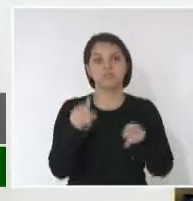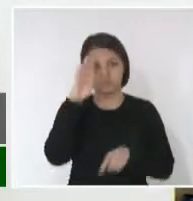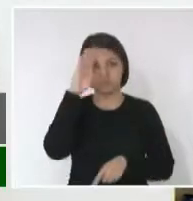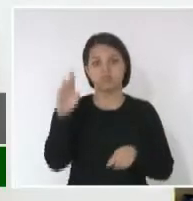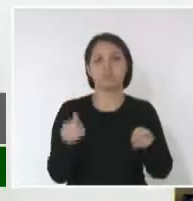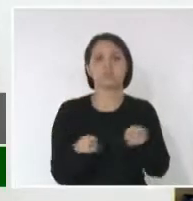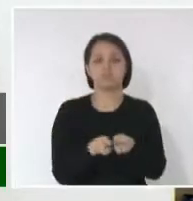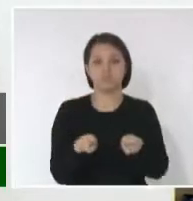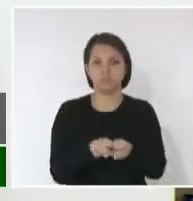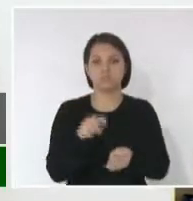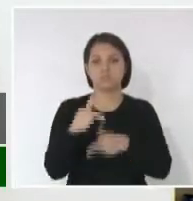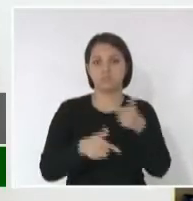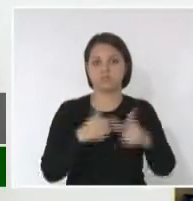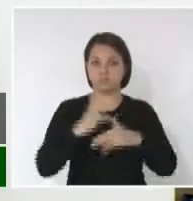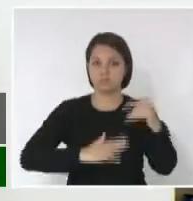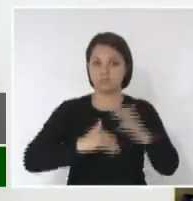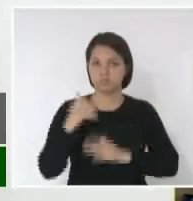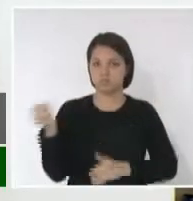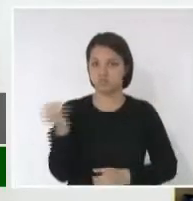atividades inovadoras,